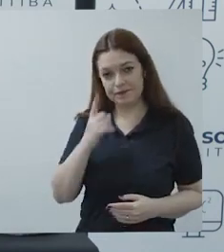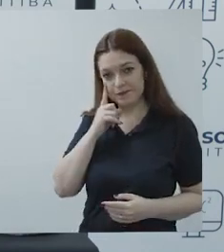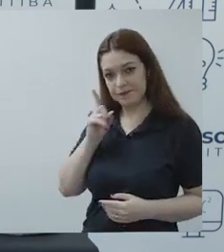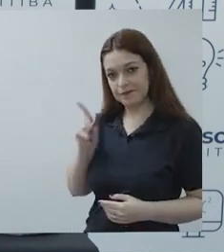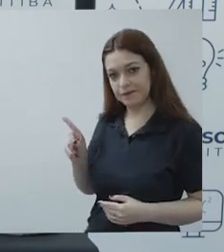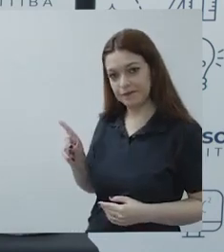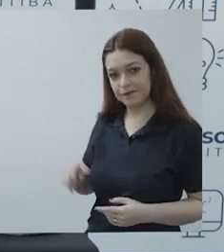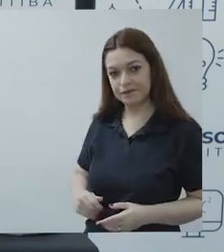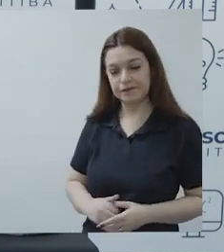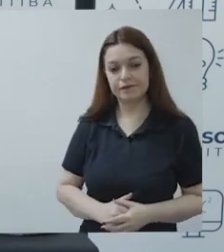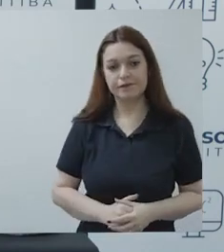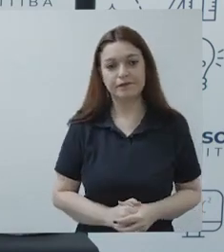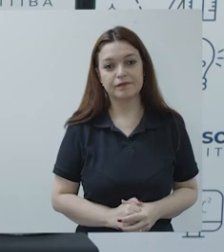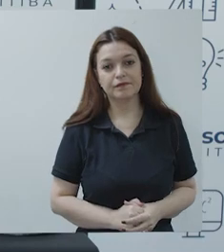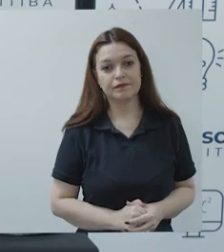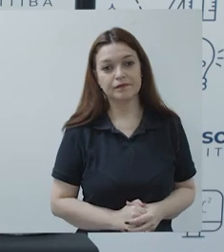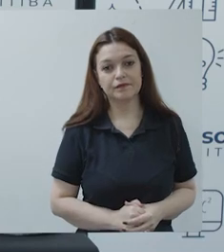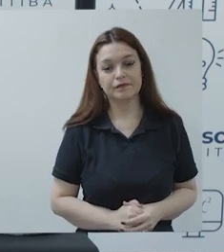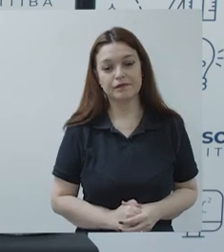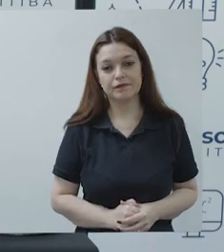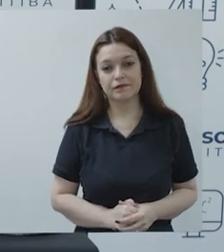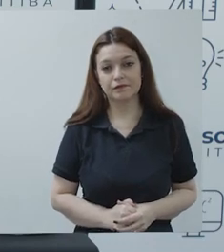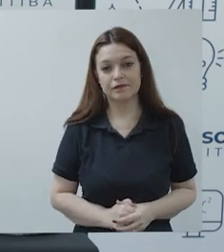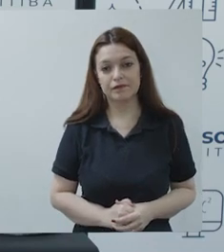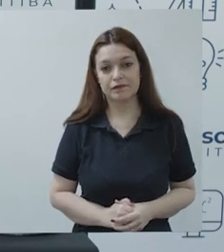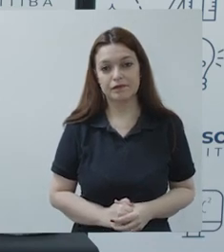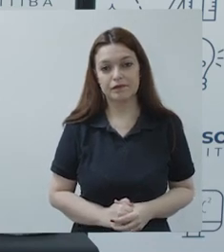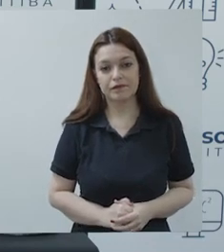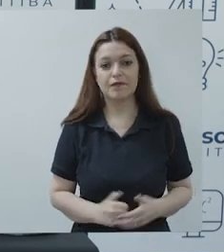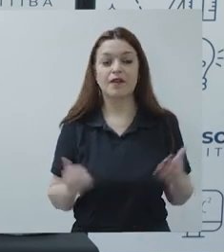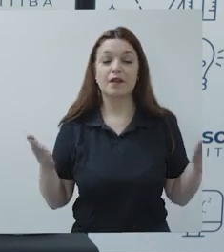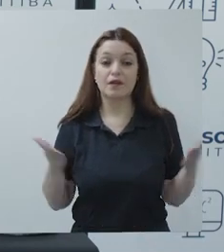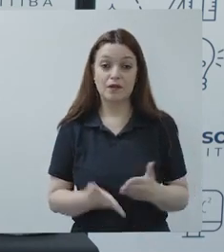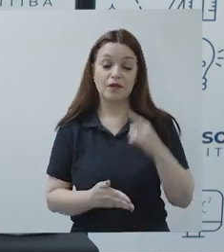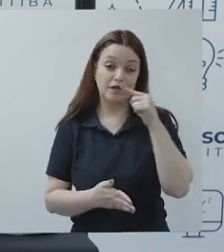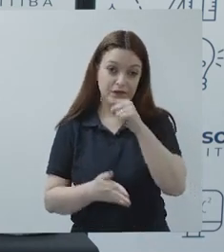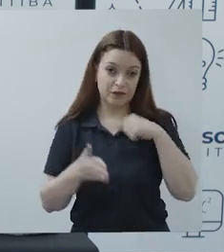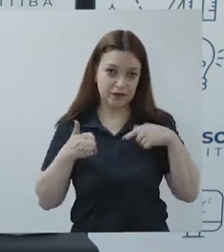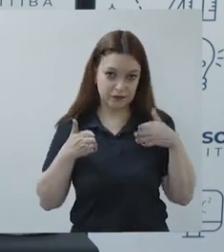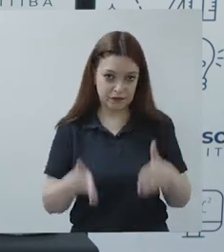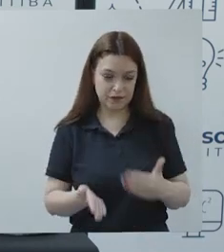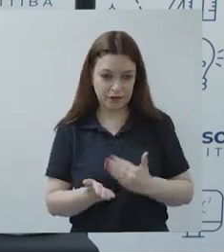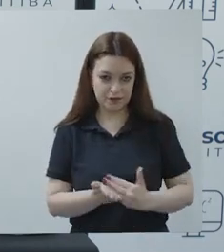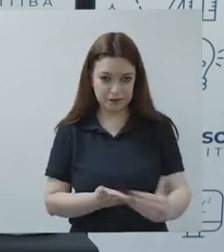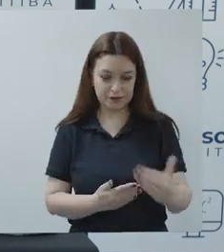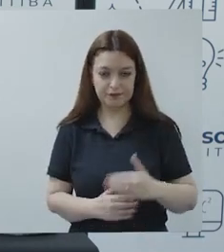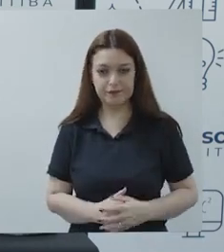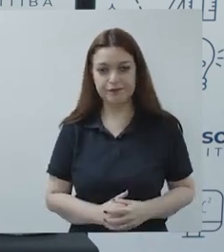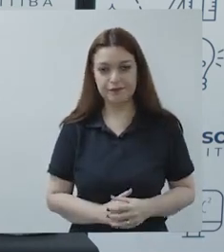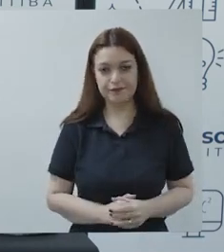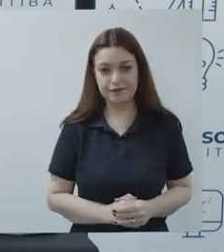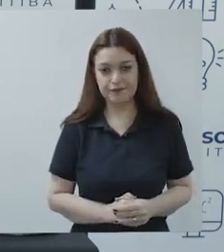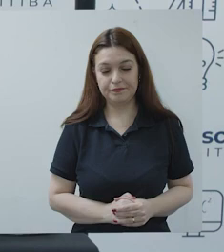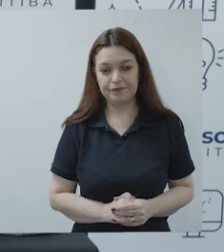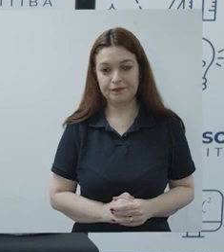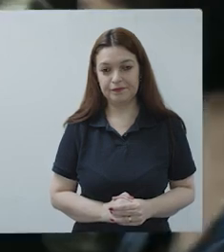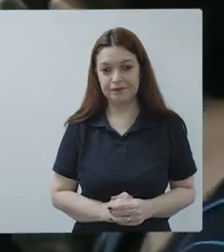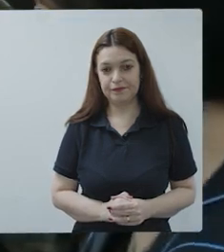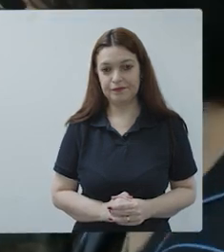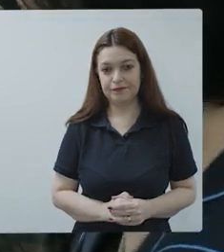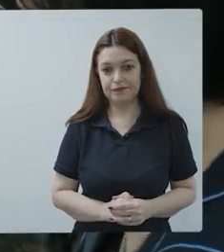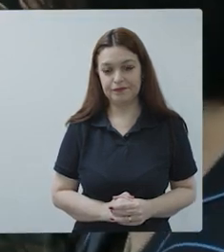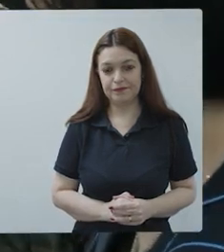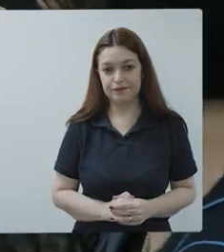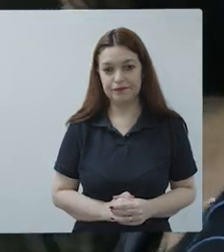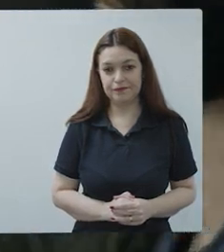Tira aqui certinho. Como eu comecei, agora eu começo, começa você. Né? Então tá. Então eu vou começar aqui em